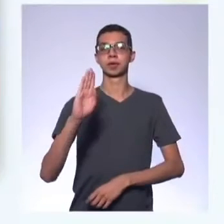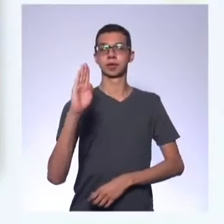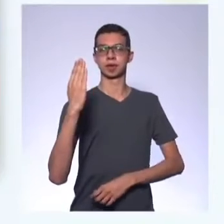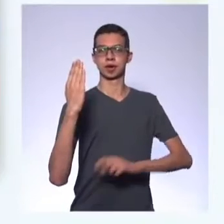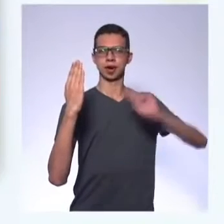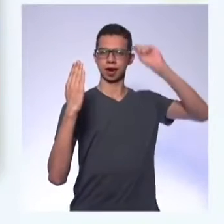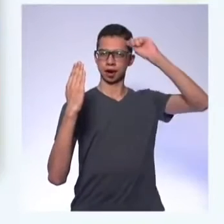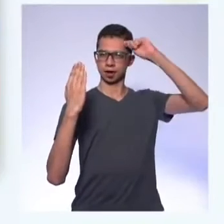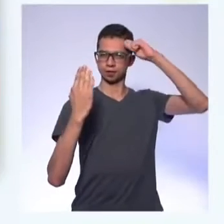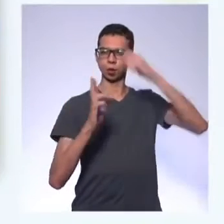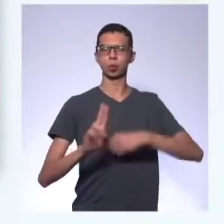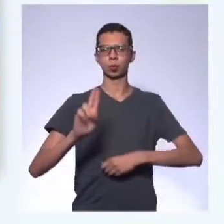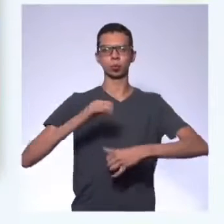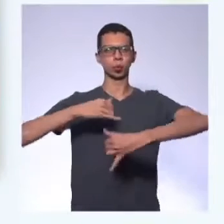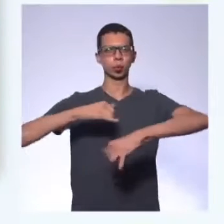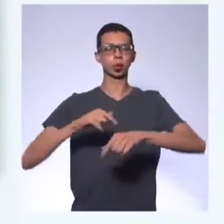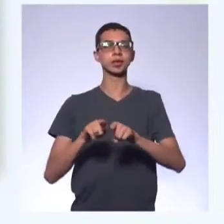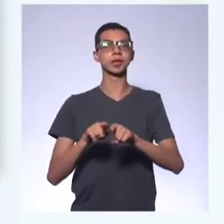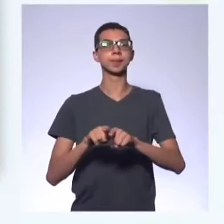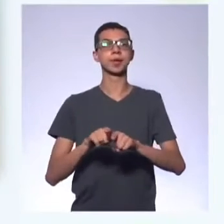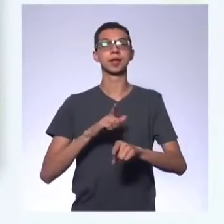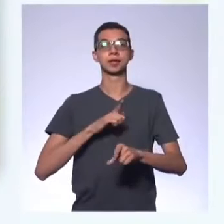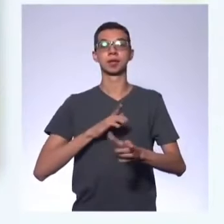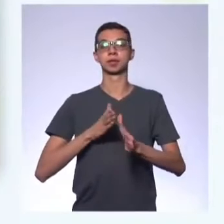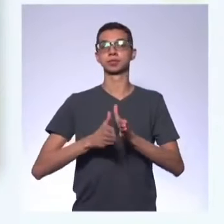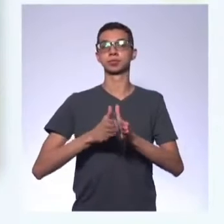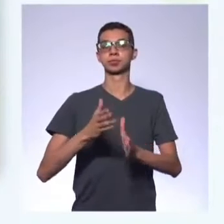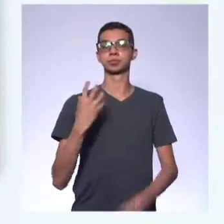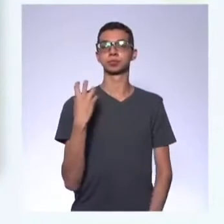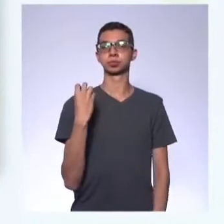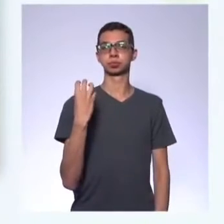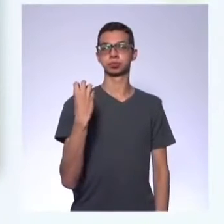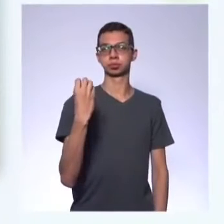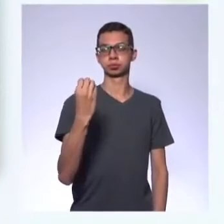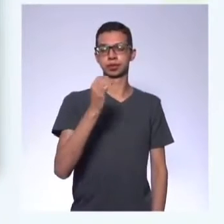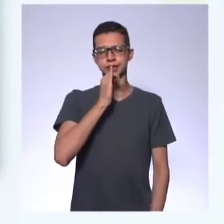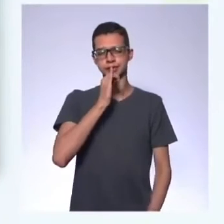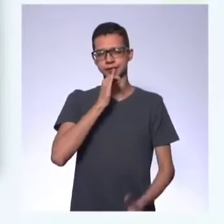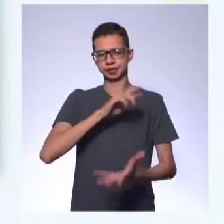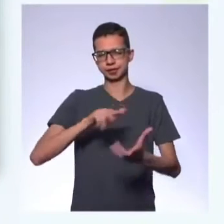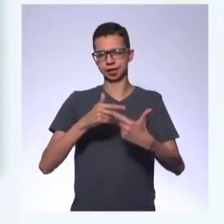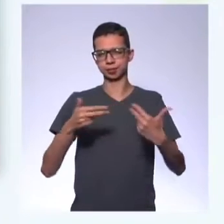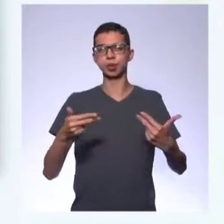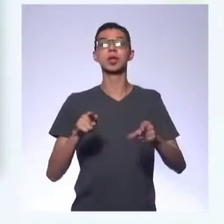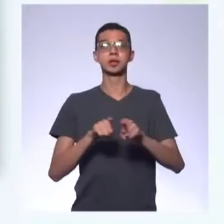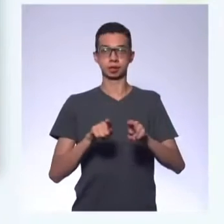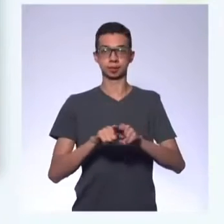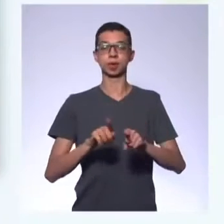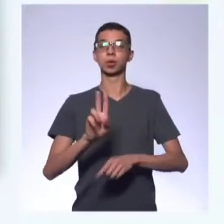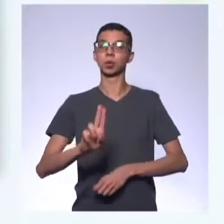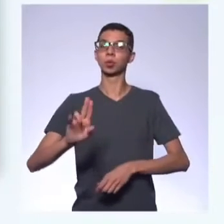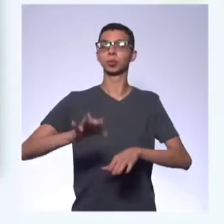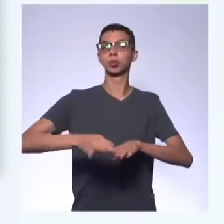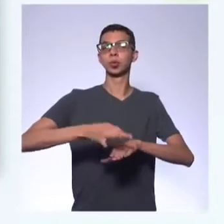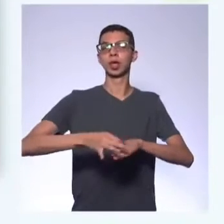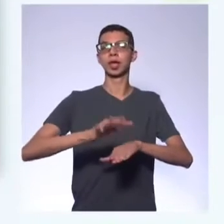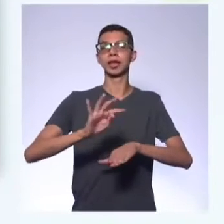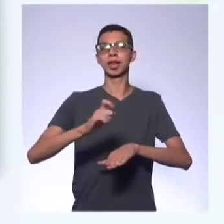desenvolvimento das máquinas a vapor e a sua aplicação na produção têxtil. Aí você me